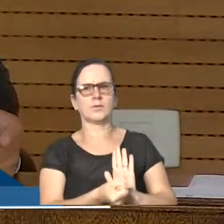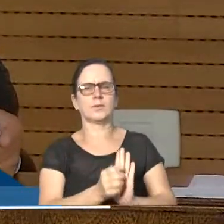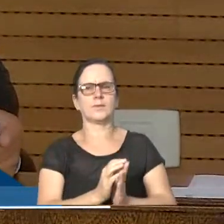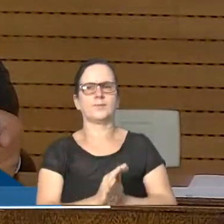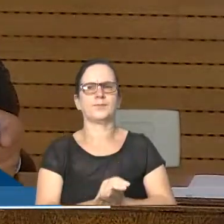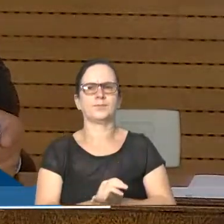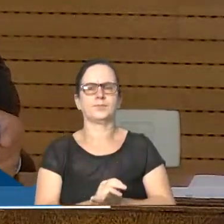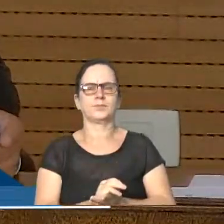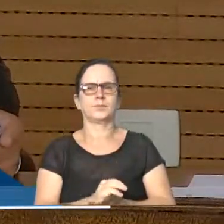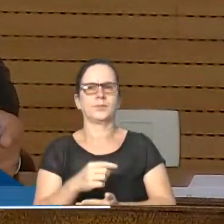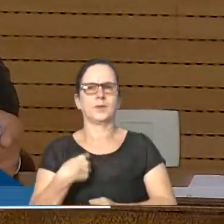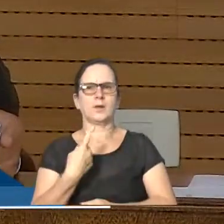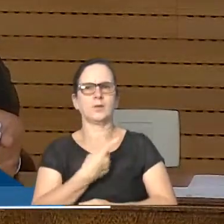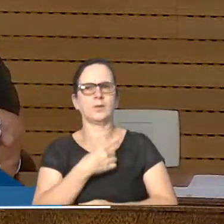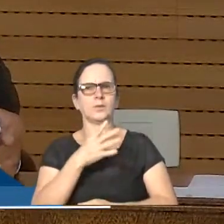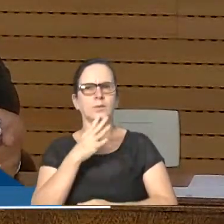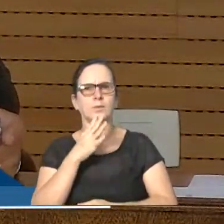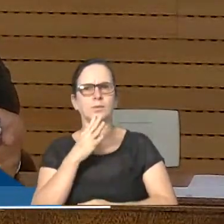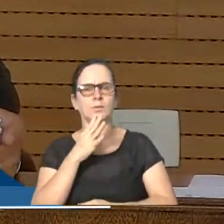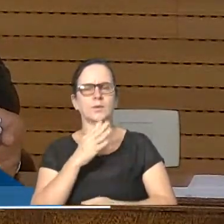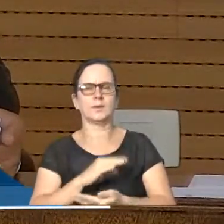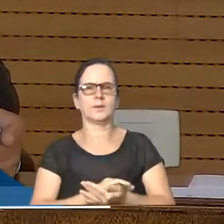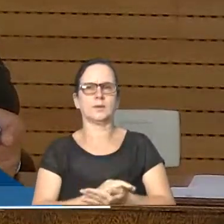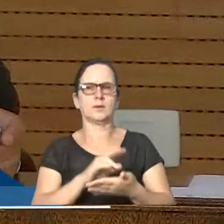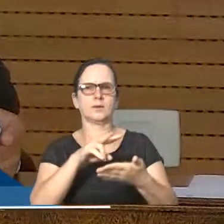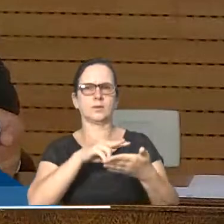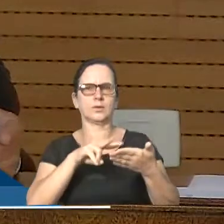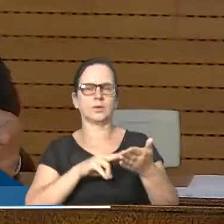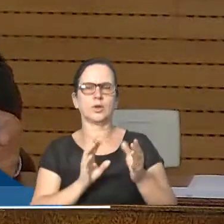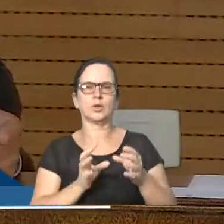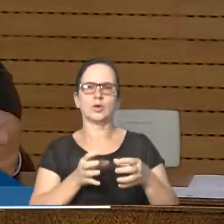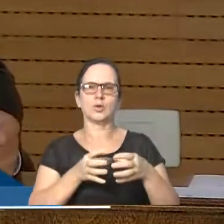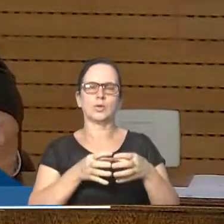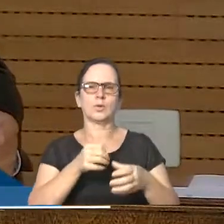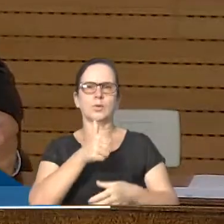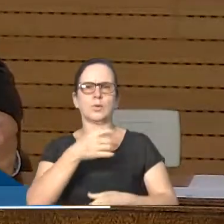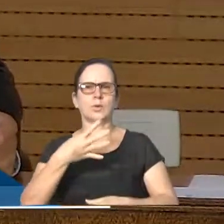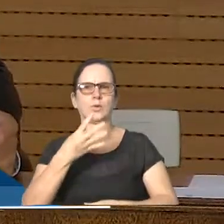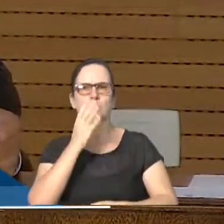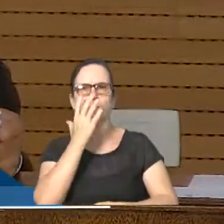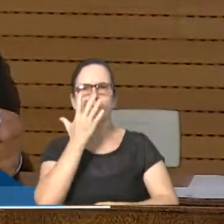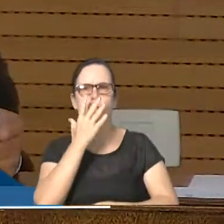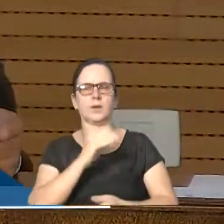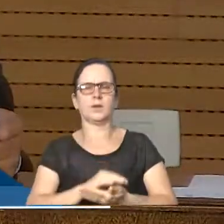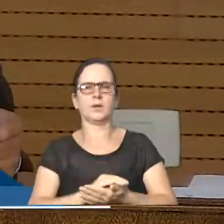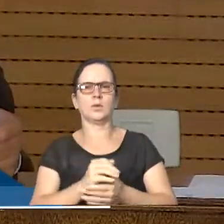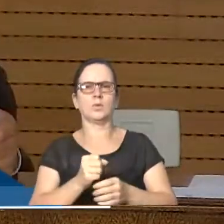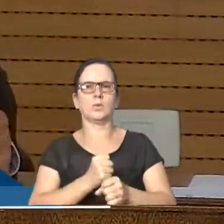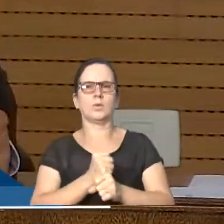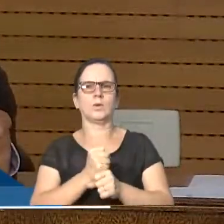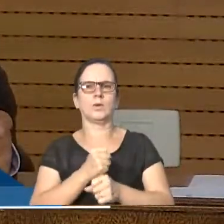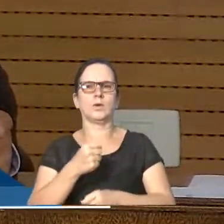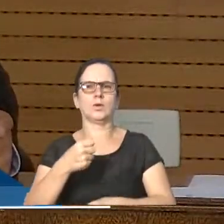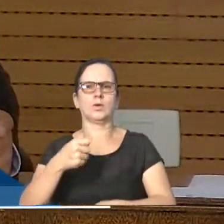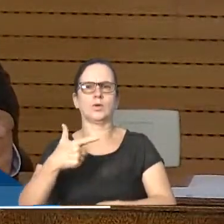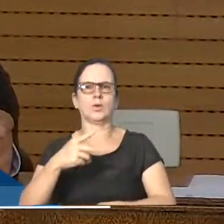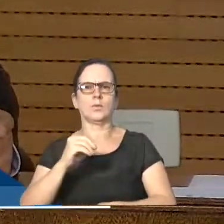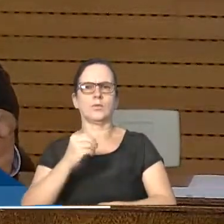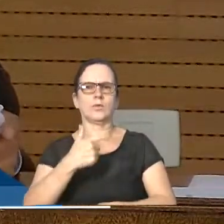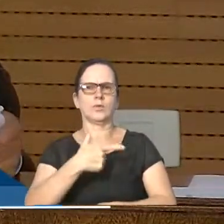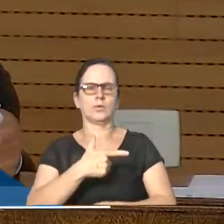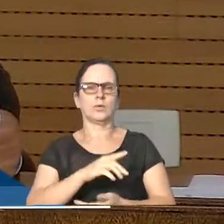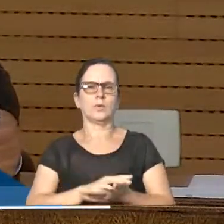sua aprovação. Salvo o melhor juízo, este é o nosso parecer, sala das comissões, 14 de fevereiro de 2022. Comissão